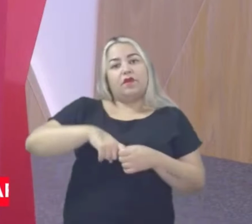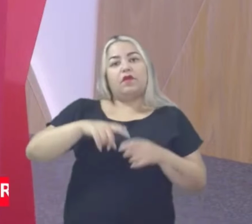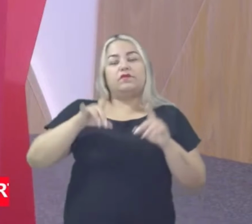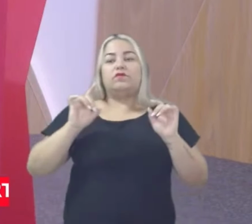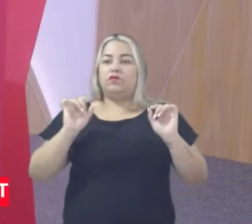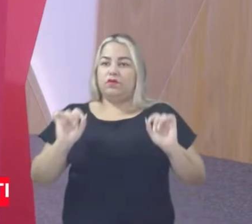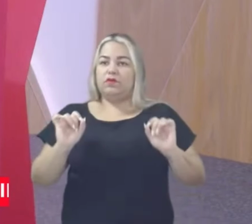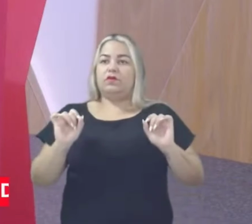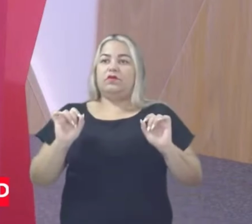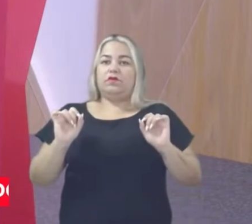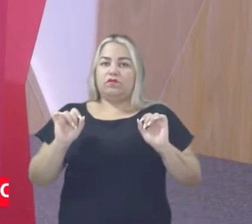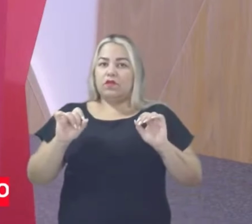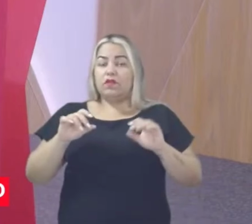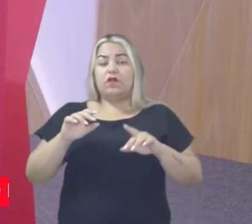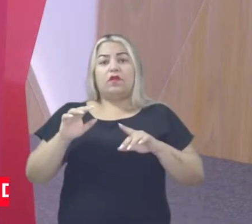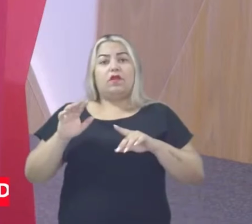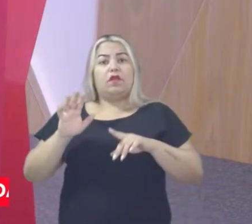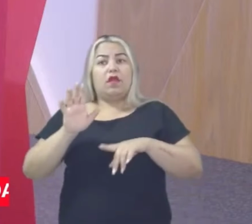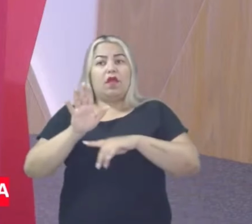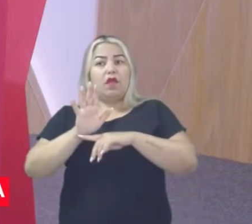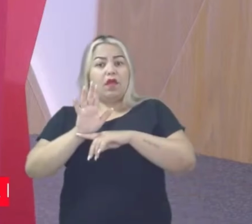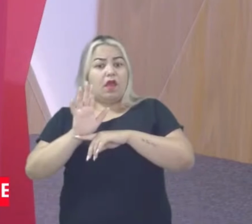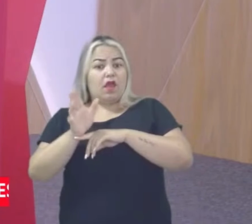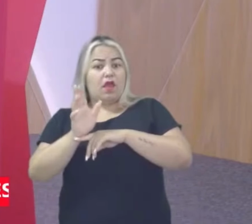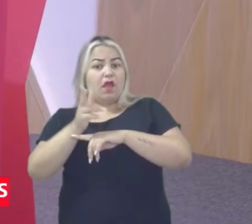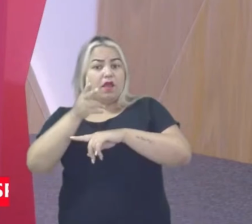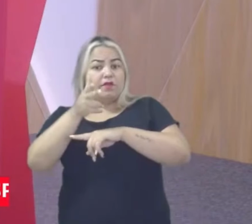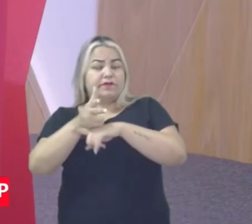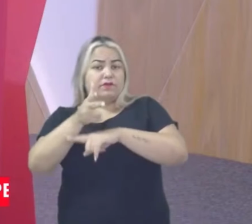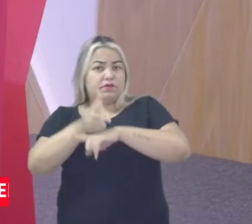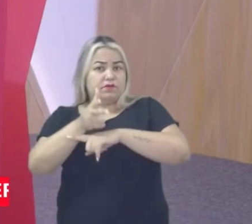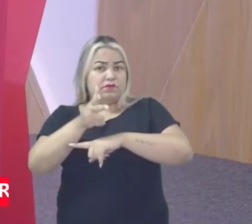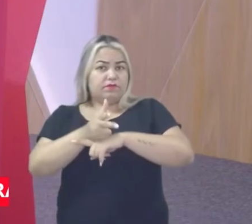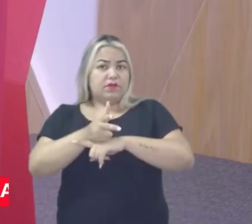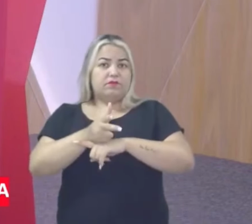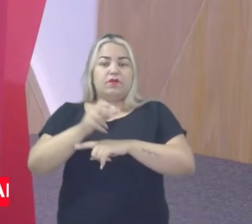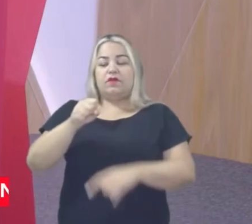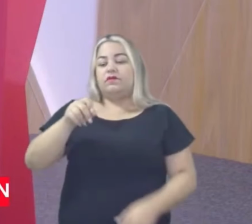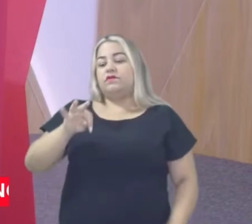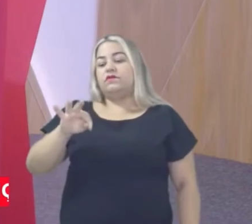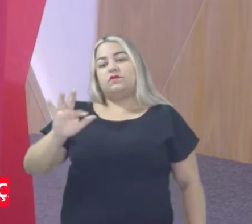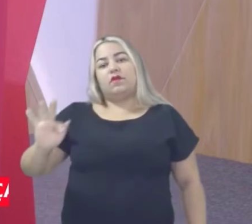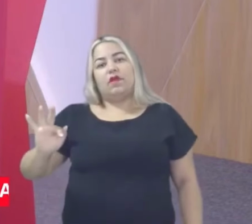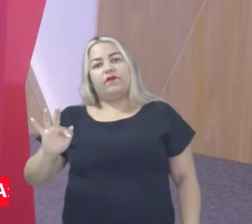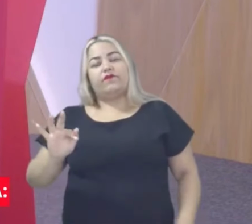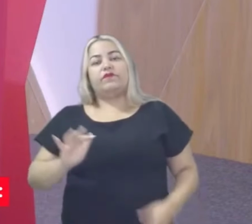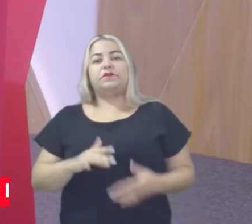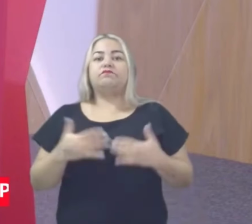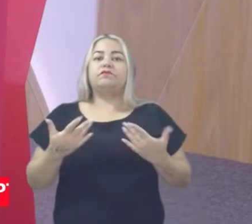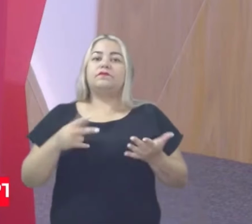até das câmeras corporais, né? Teve até uma decisão do STF nesse sentido.